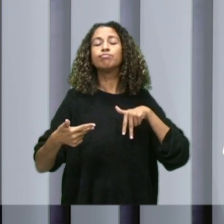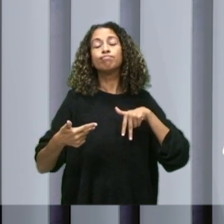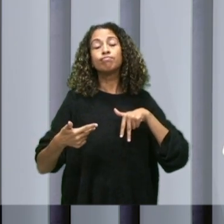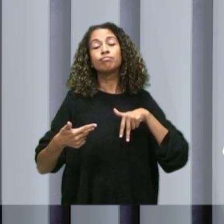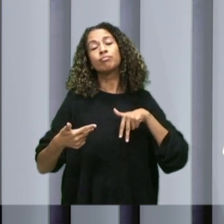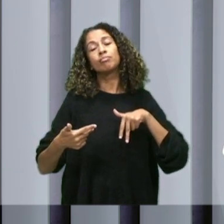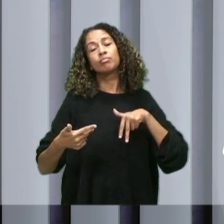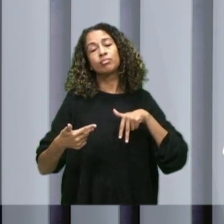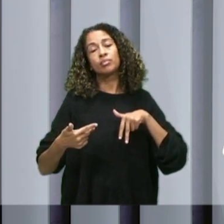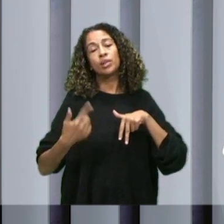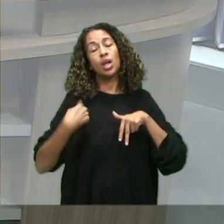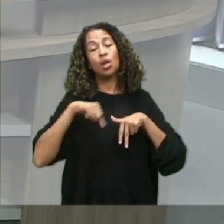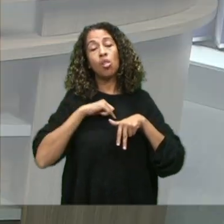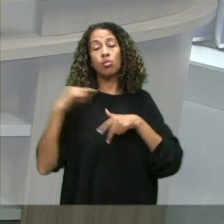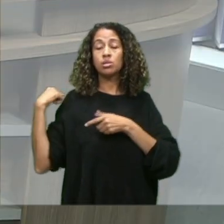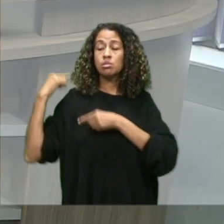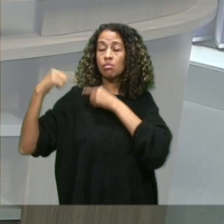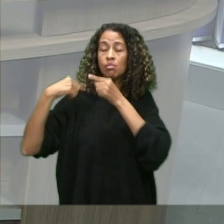são nossa herança